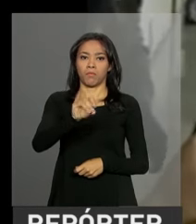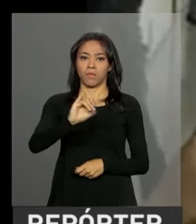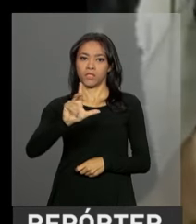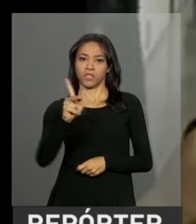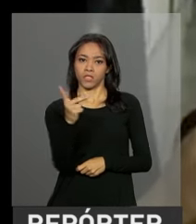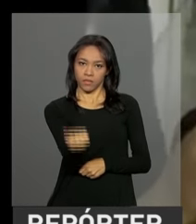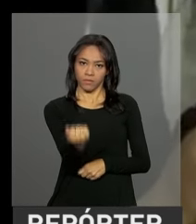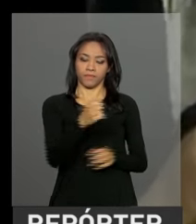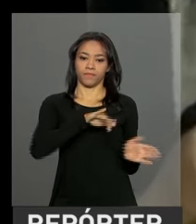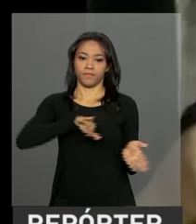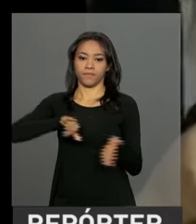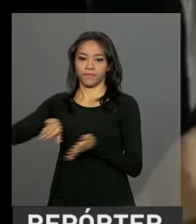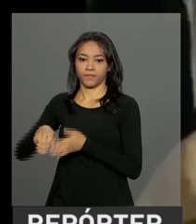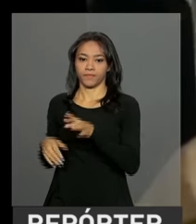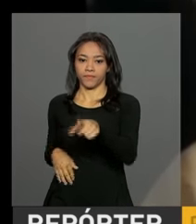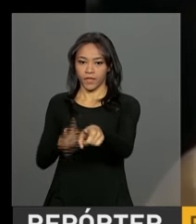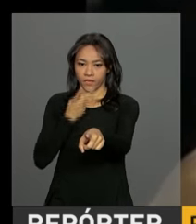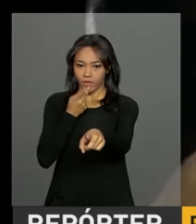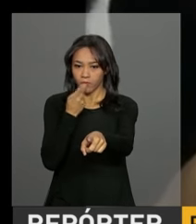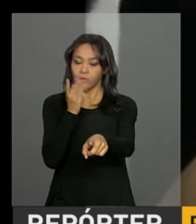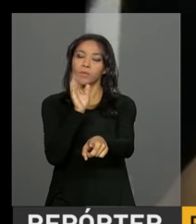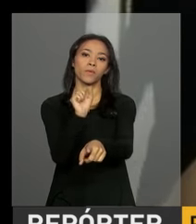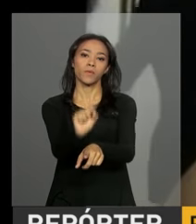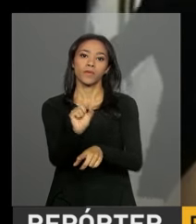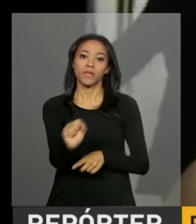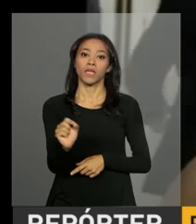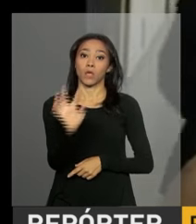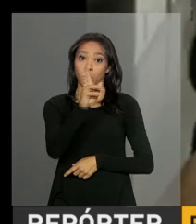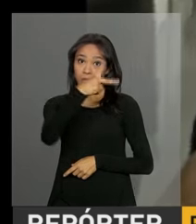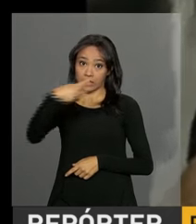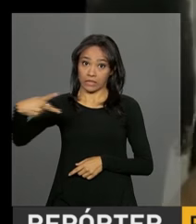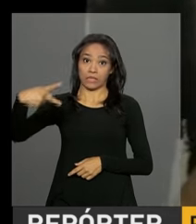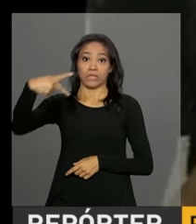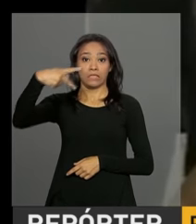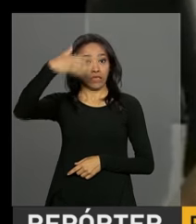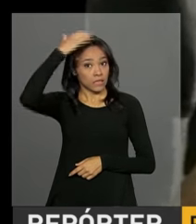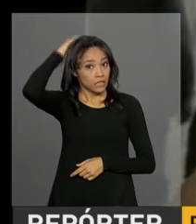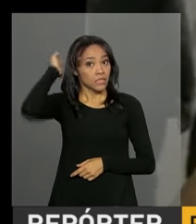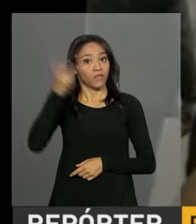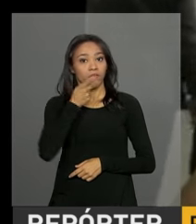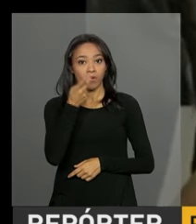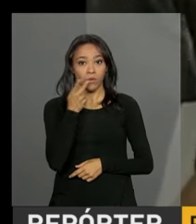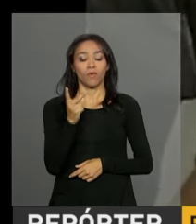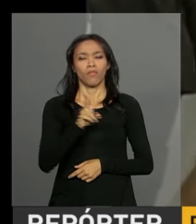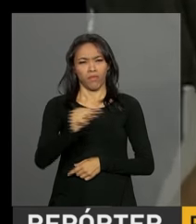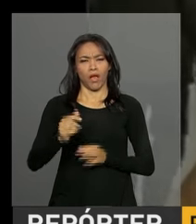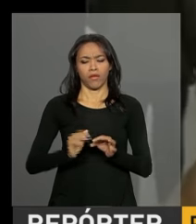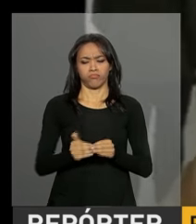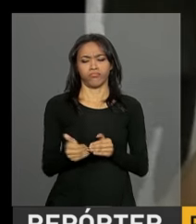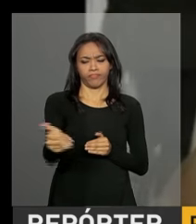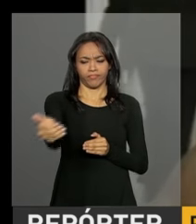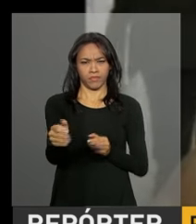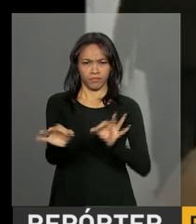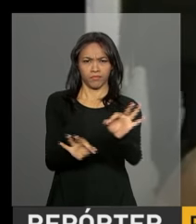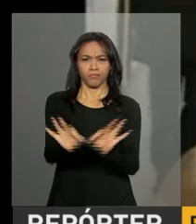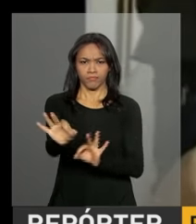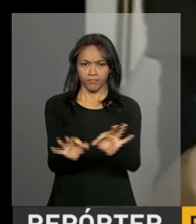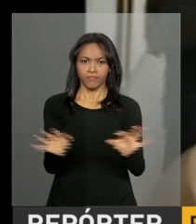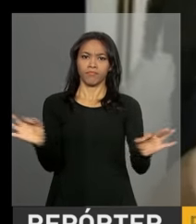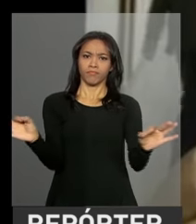O presidente já no início disse que nós vamos ter, tão pronto seja